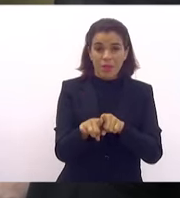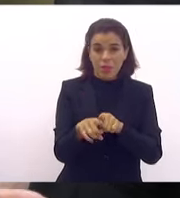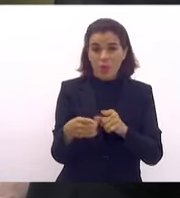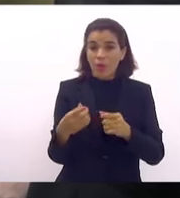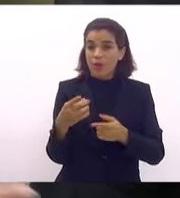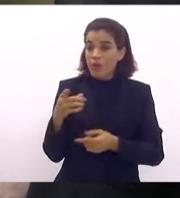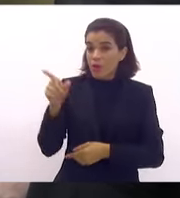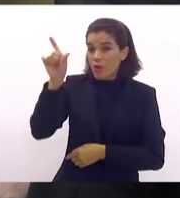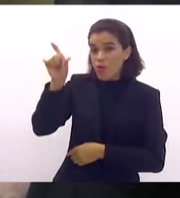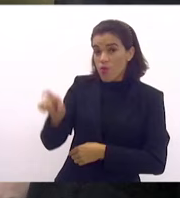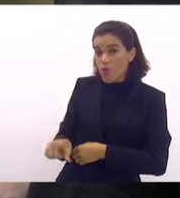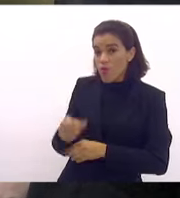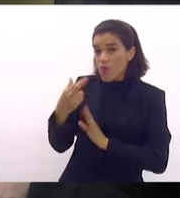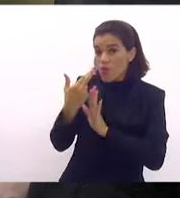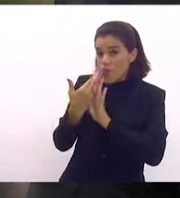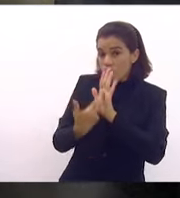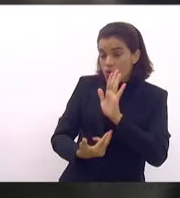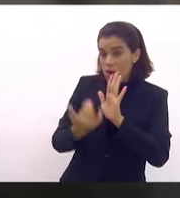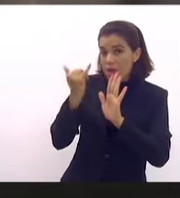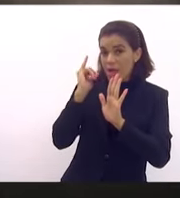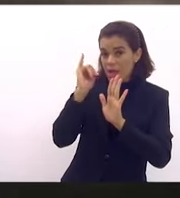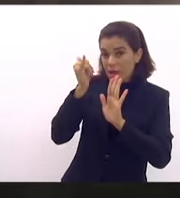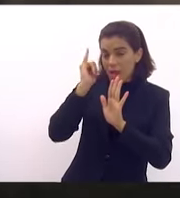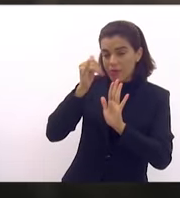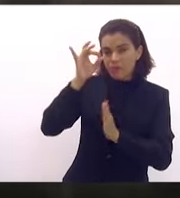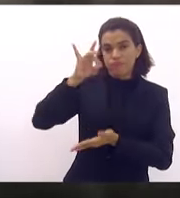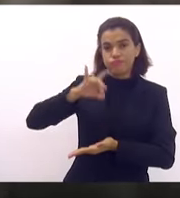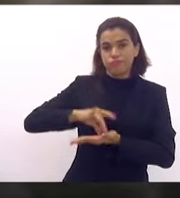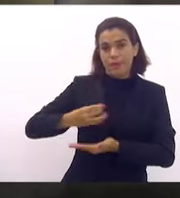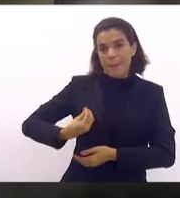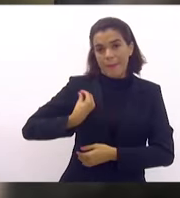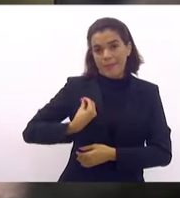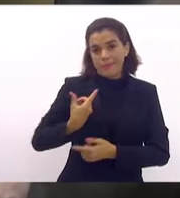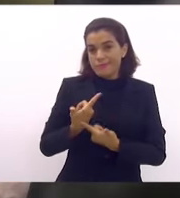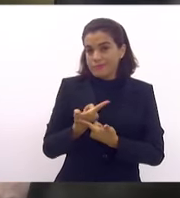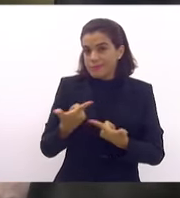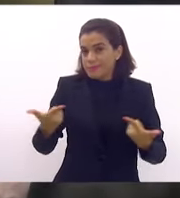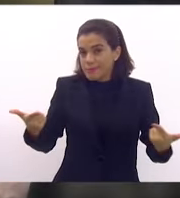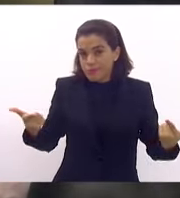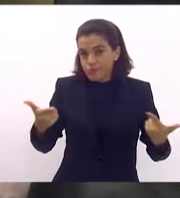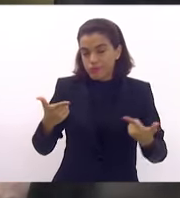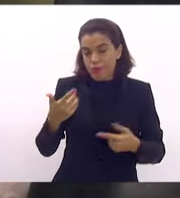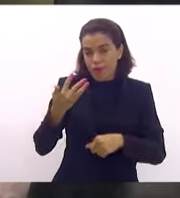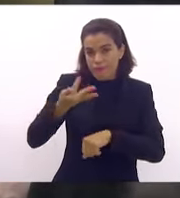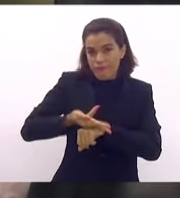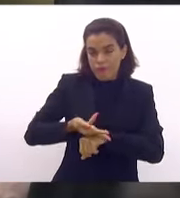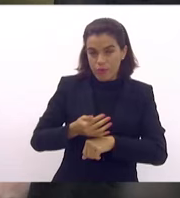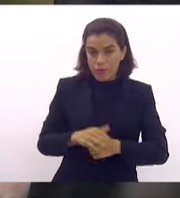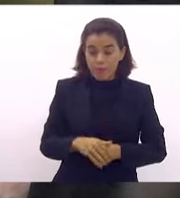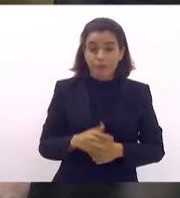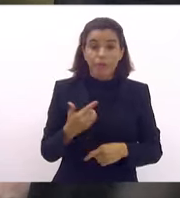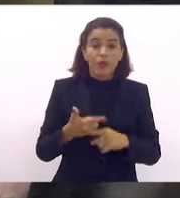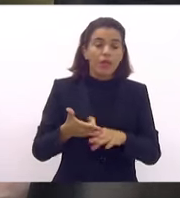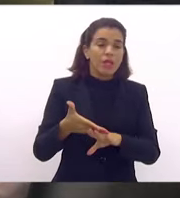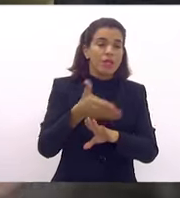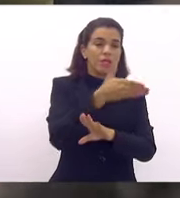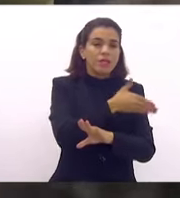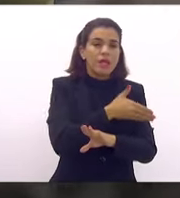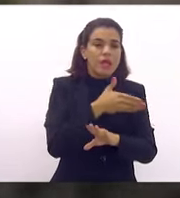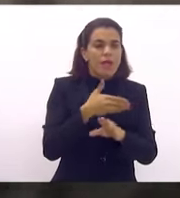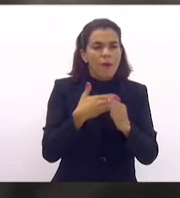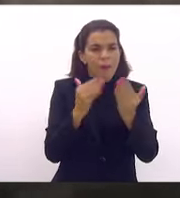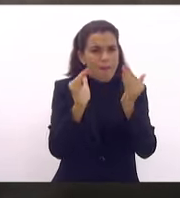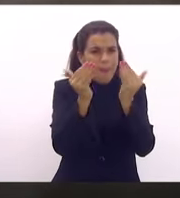relator original tivesse presente, porque na sessão anterior eu havia feito um levantamento em